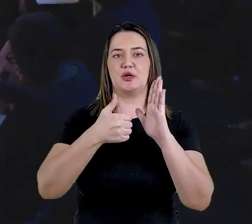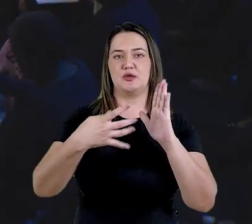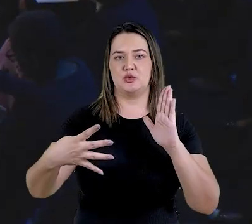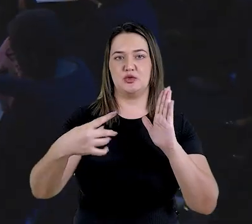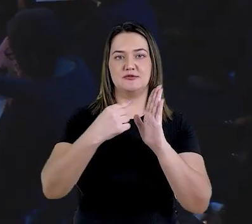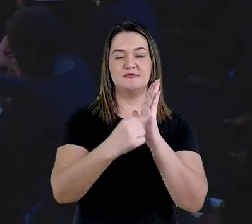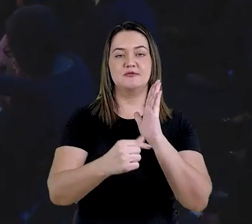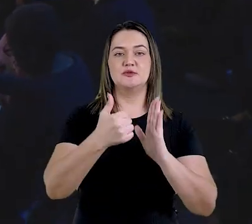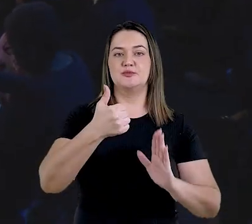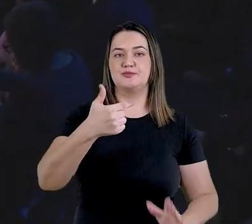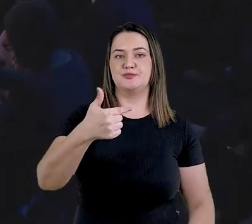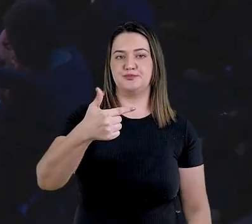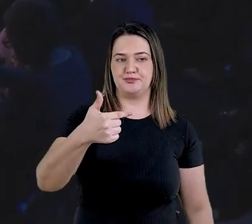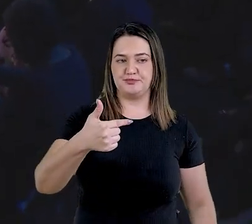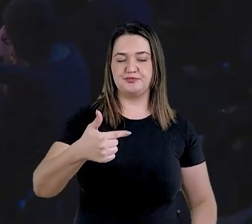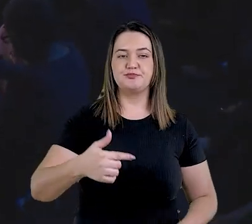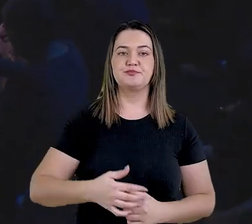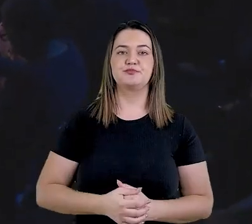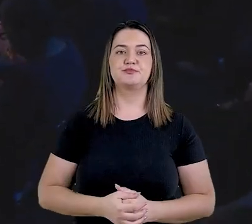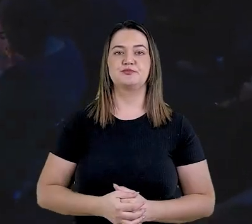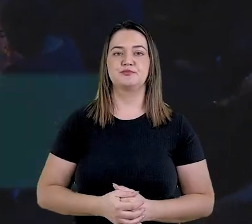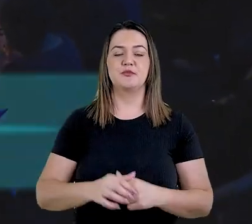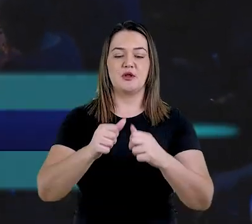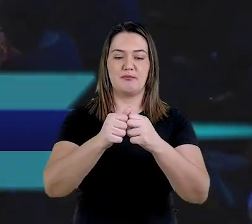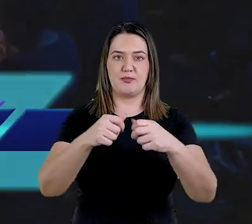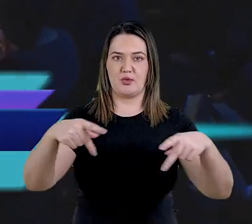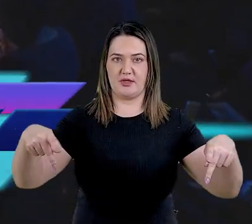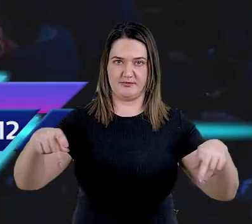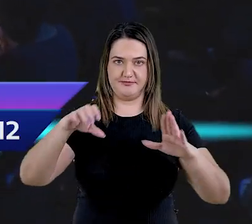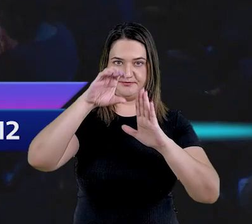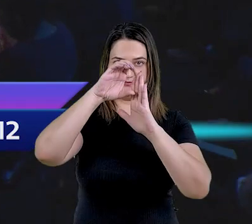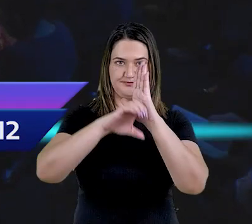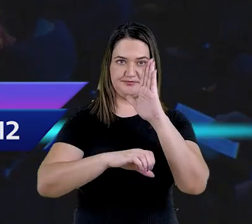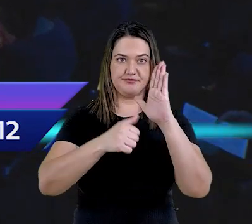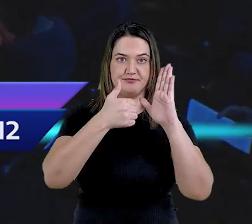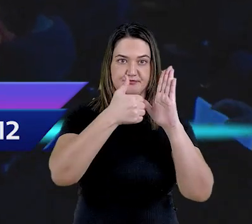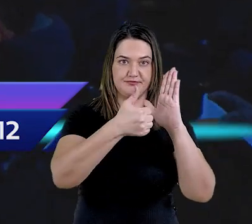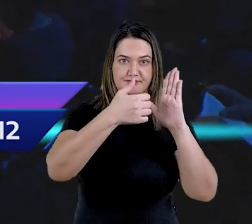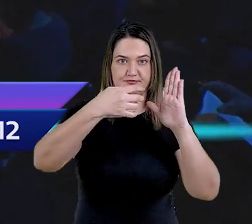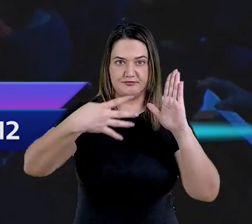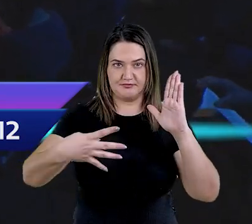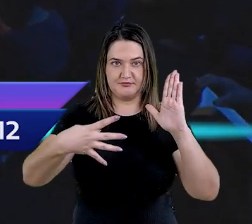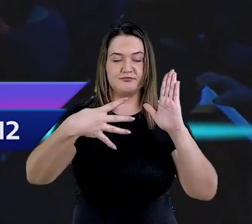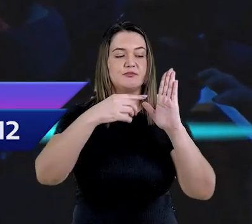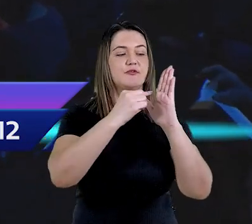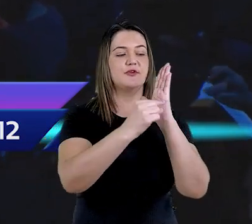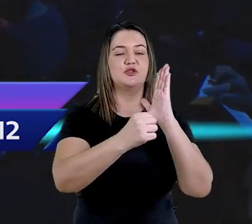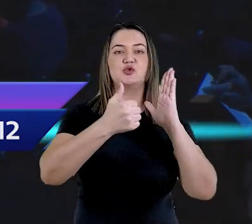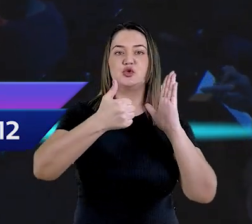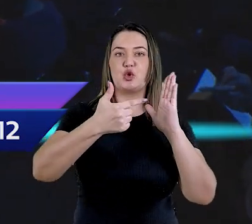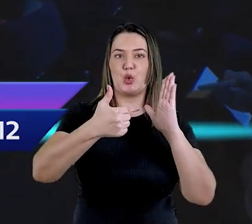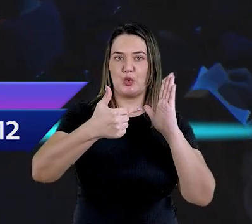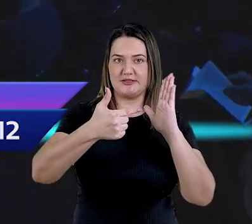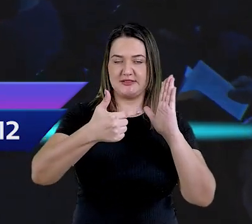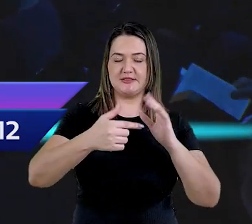12. Vamos a Apocalipse capítulo 14 e o versículo 12.